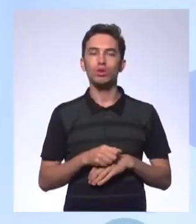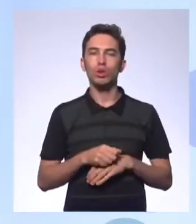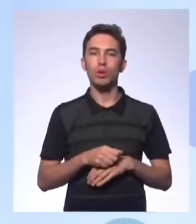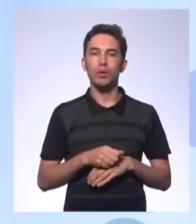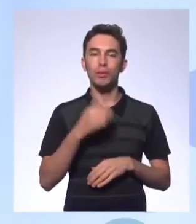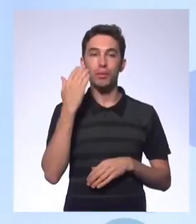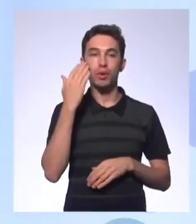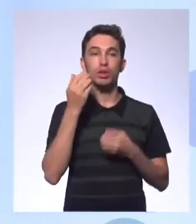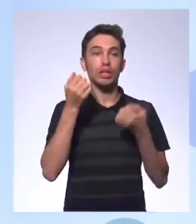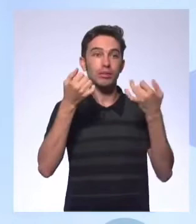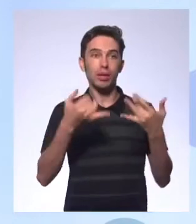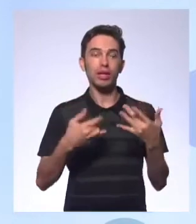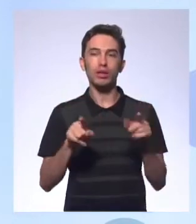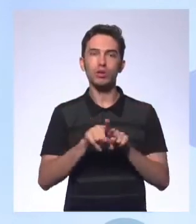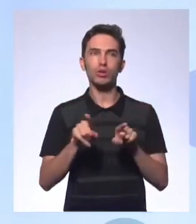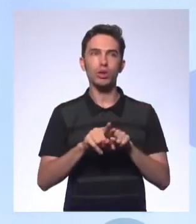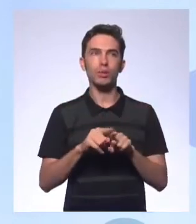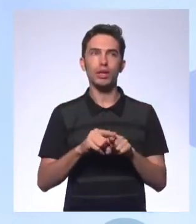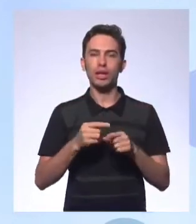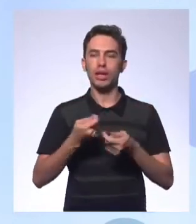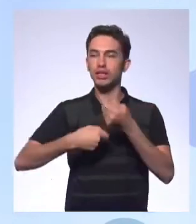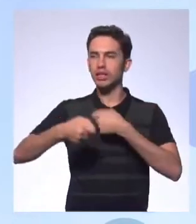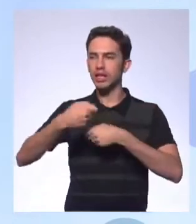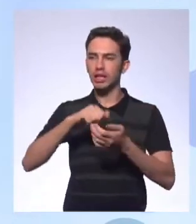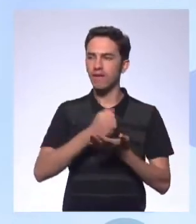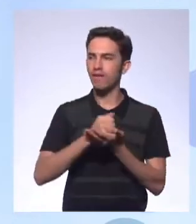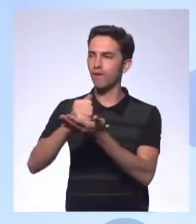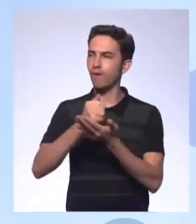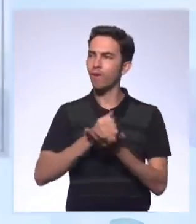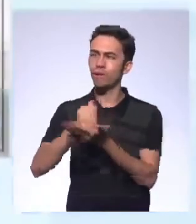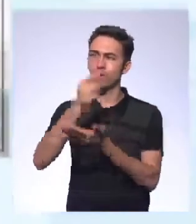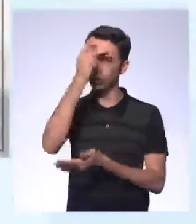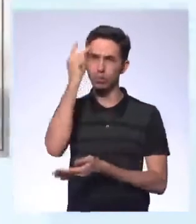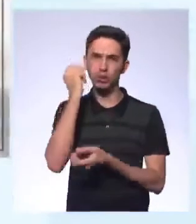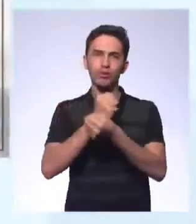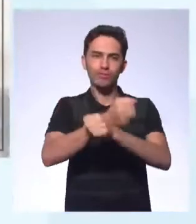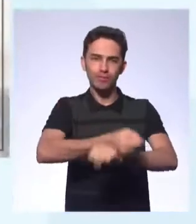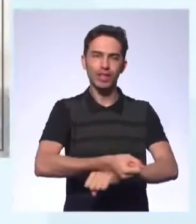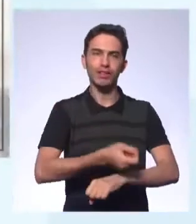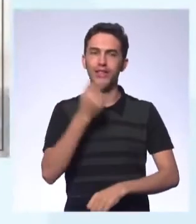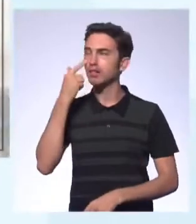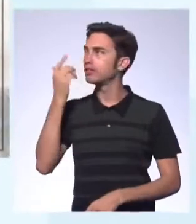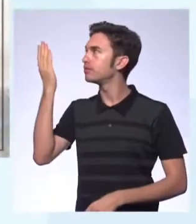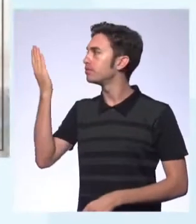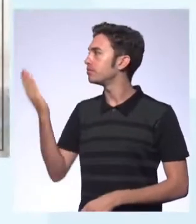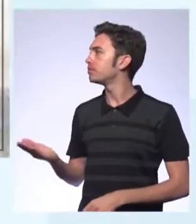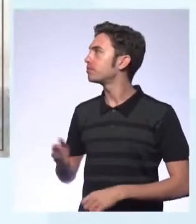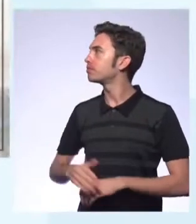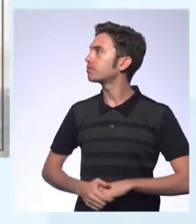quantitativos sobre o fluxo de transporte de pessoas escravizadas. Na tela.